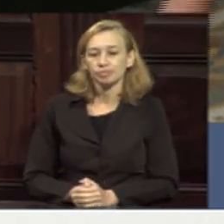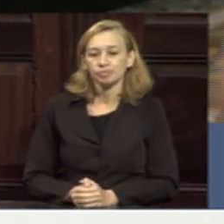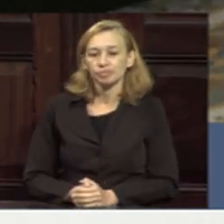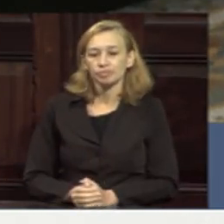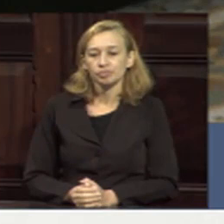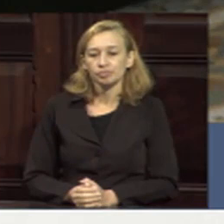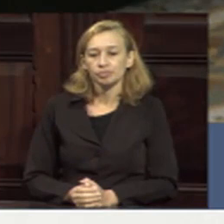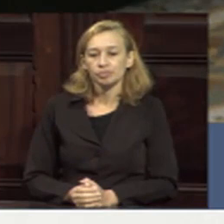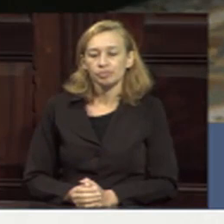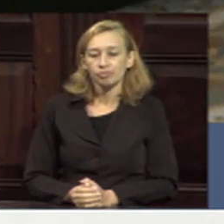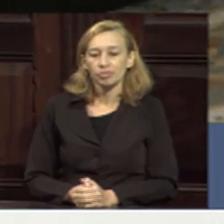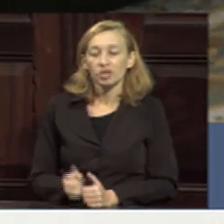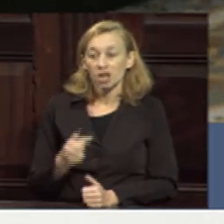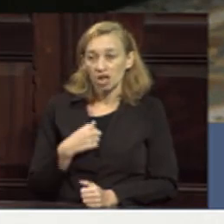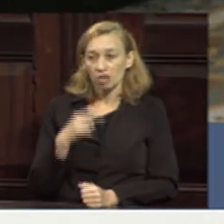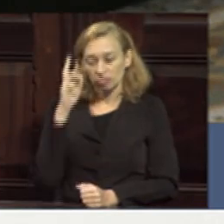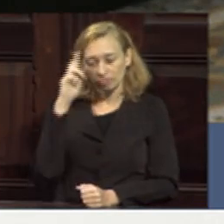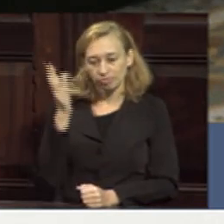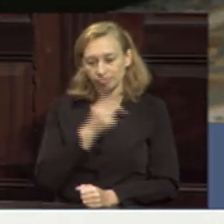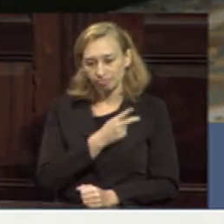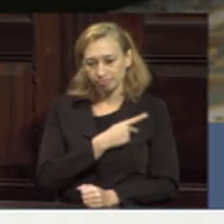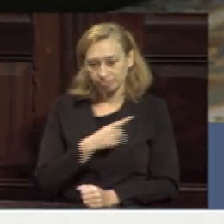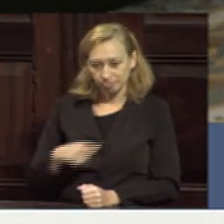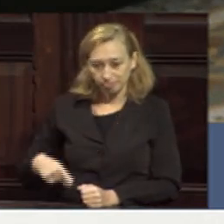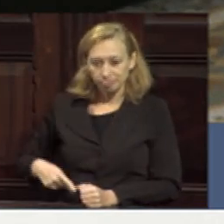Eu, senhora presidente,